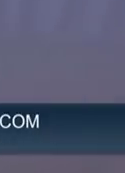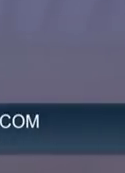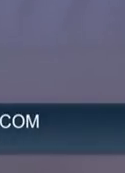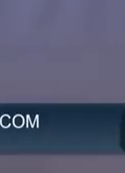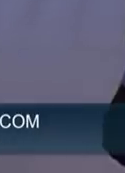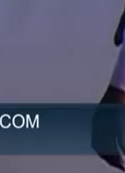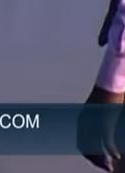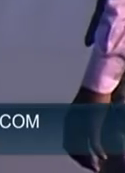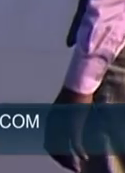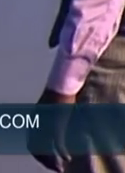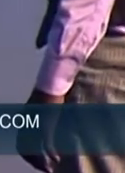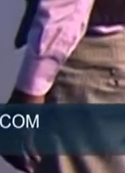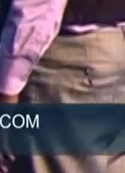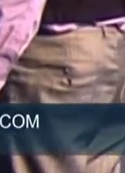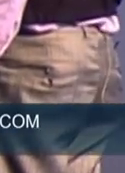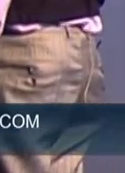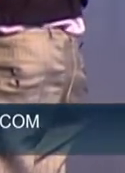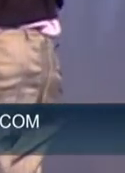A realidade